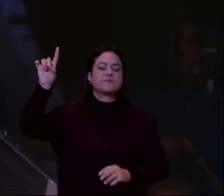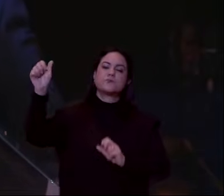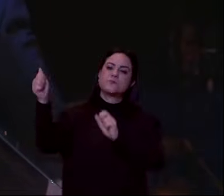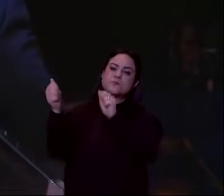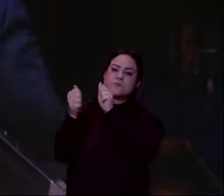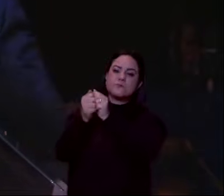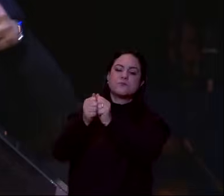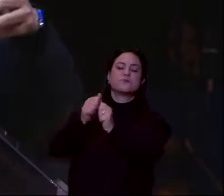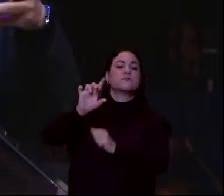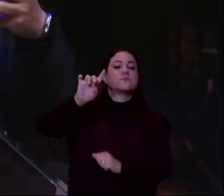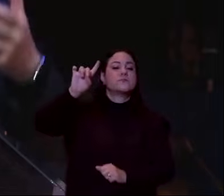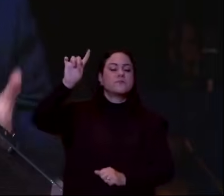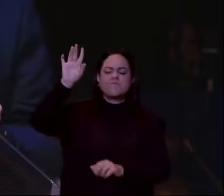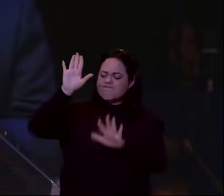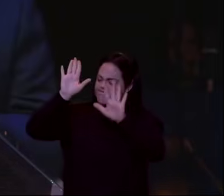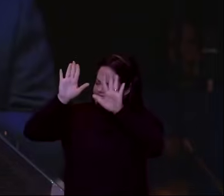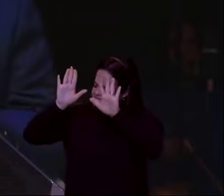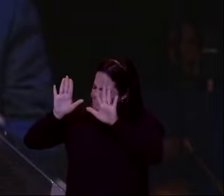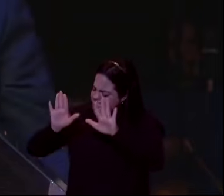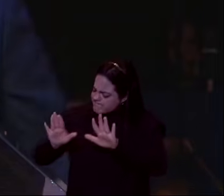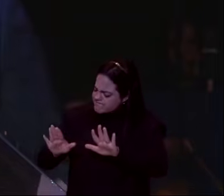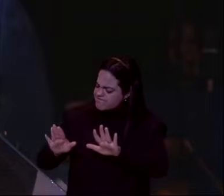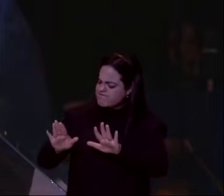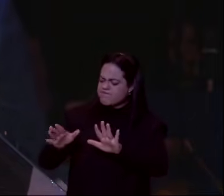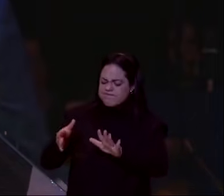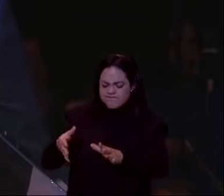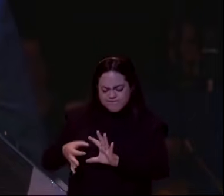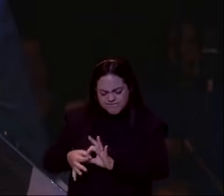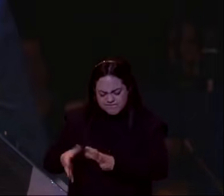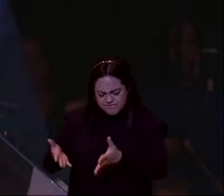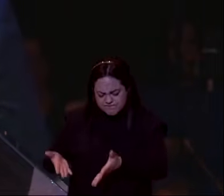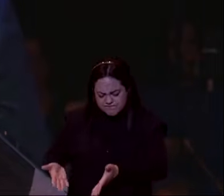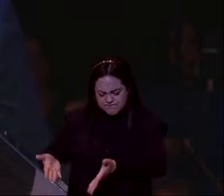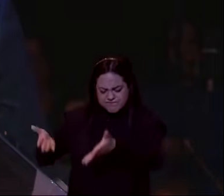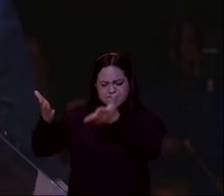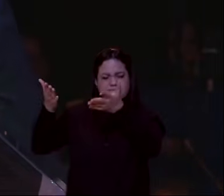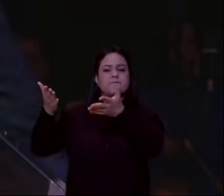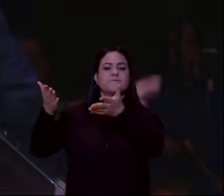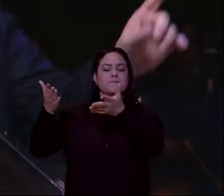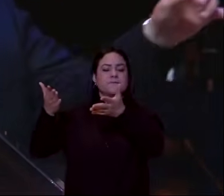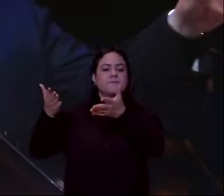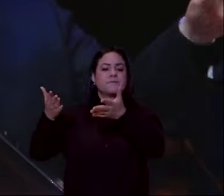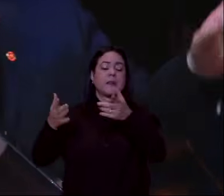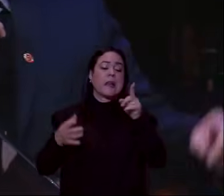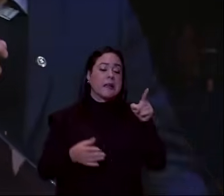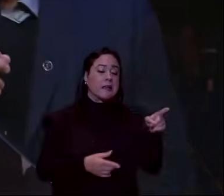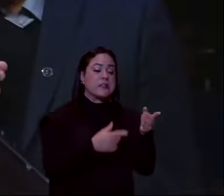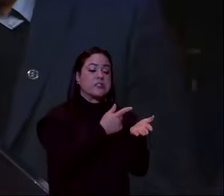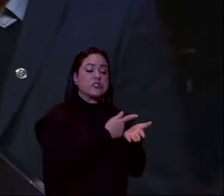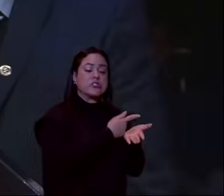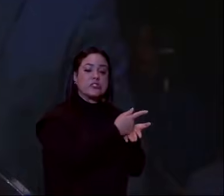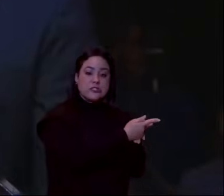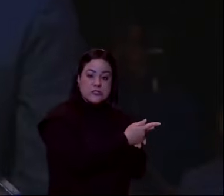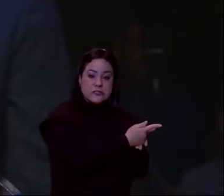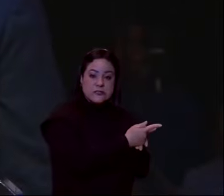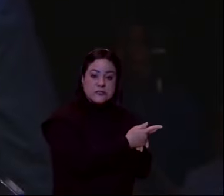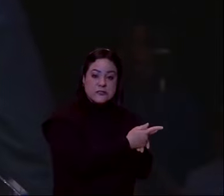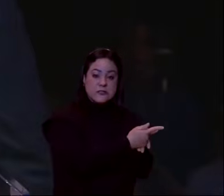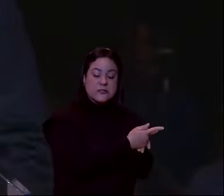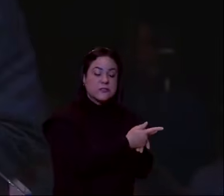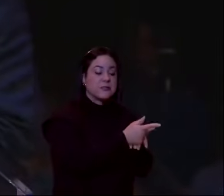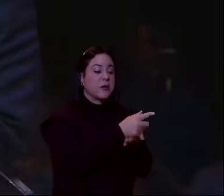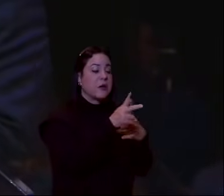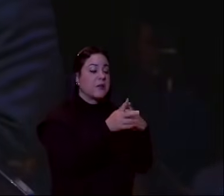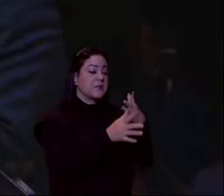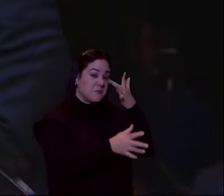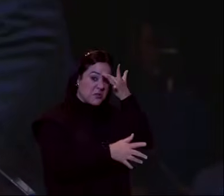totalmente rendidos, sem controle, nas mãos de Deus. Lá na Torre de Babel, eles